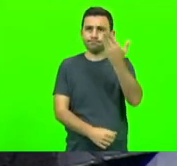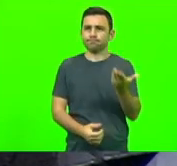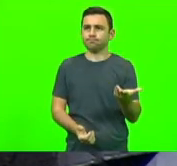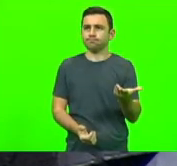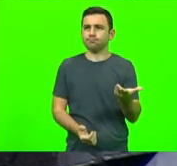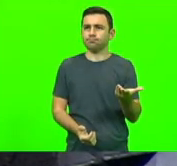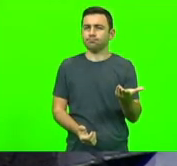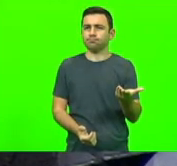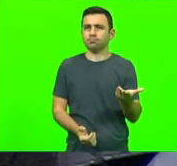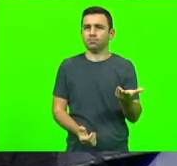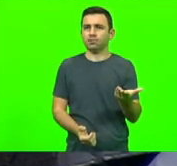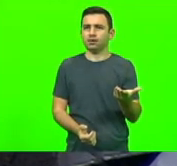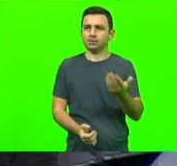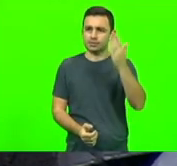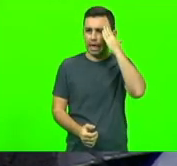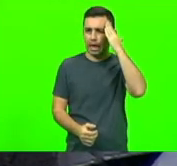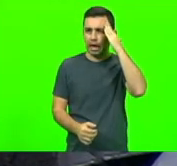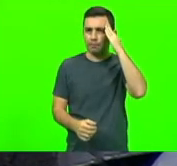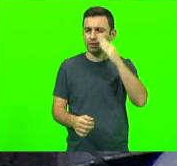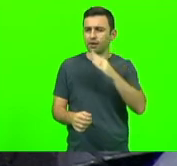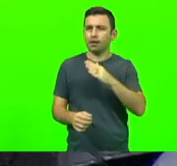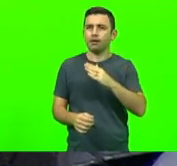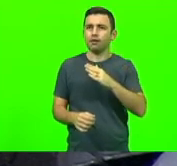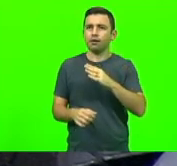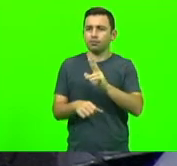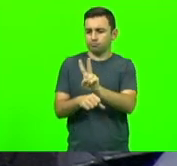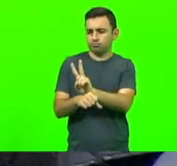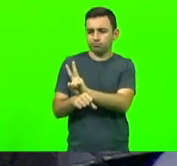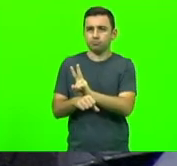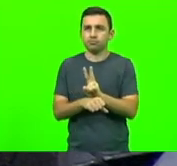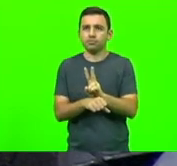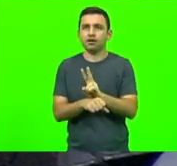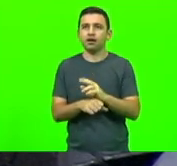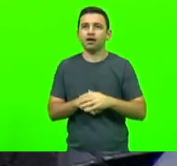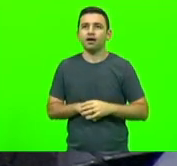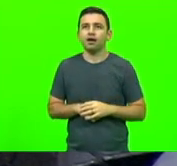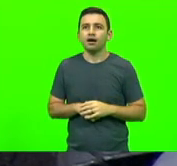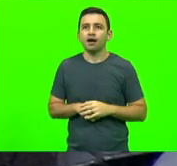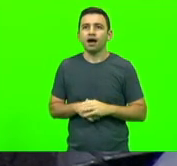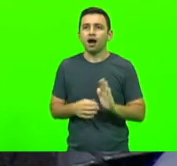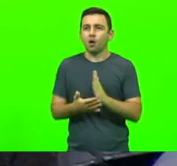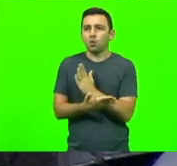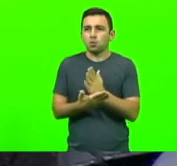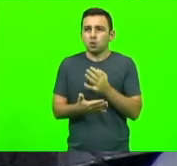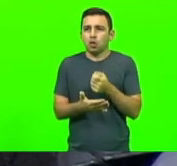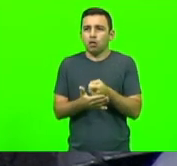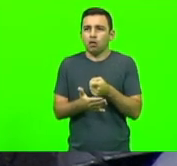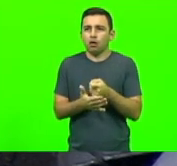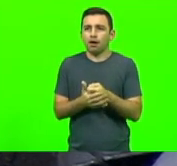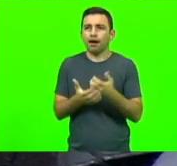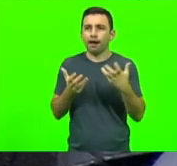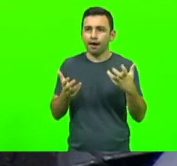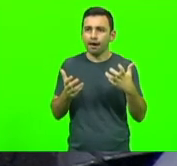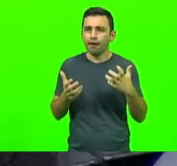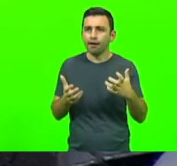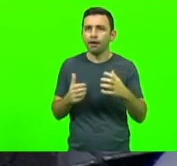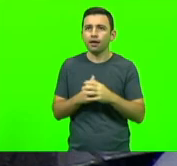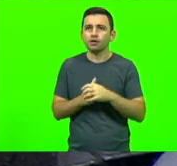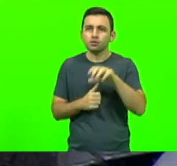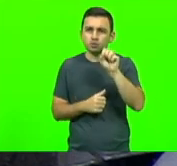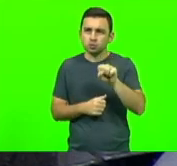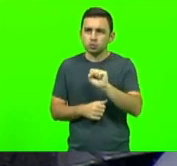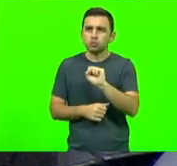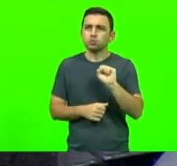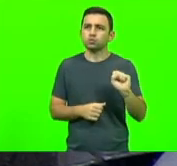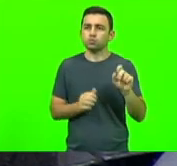hora e pouco vai estar ali chipado, é usado o plano de alguns desses autoritários que defendem, é usar Conect SUS, é sistemas